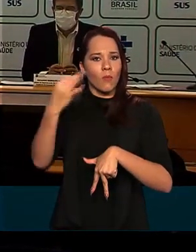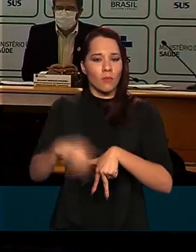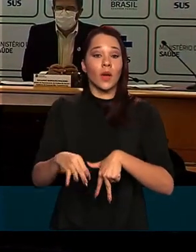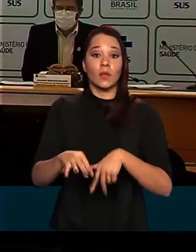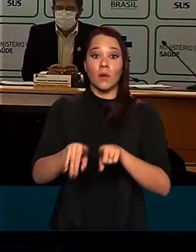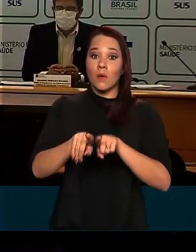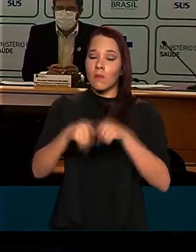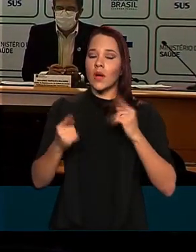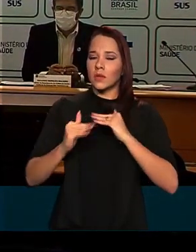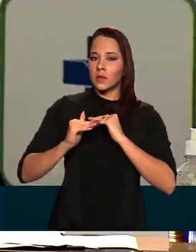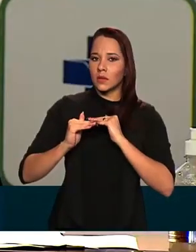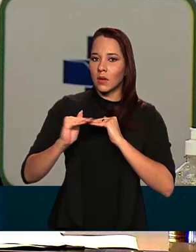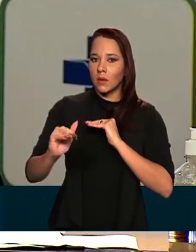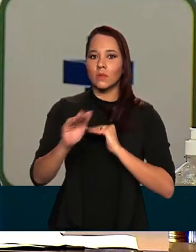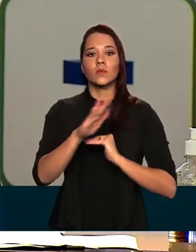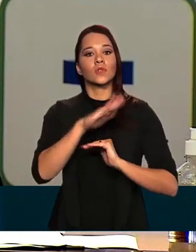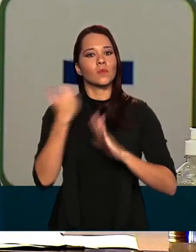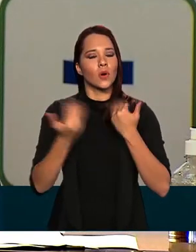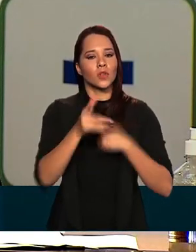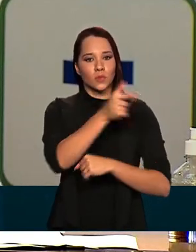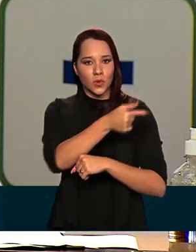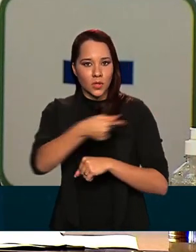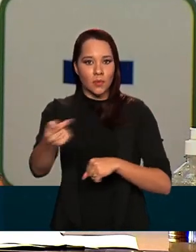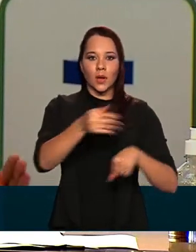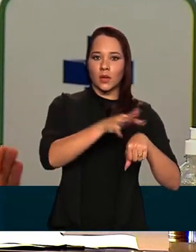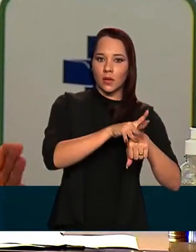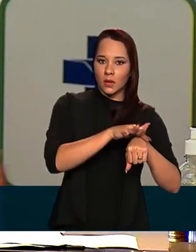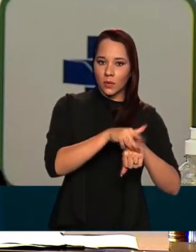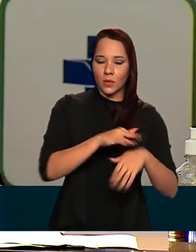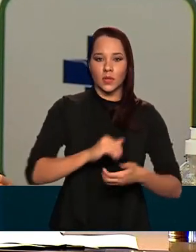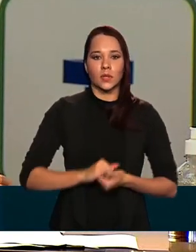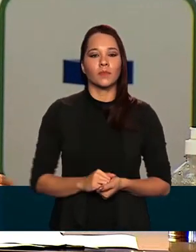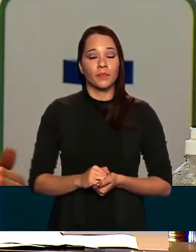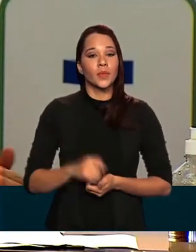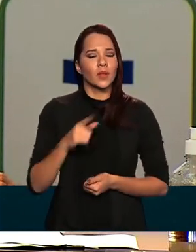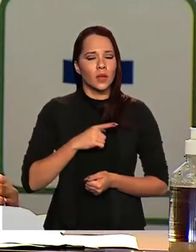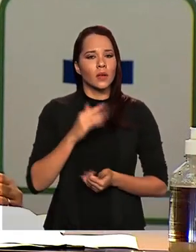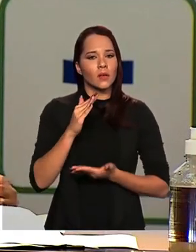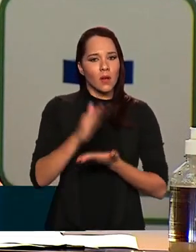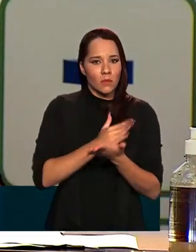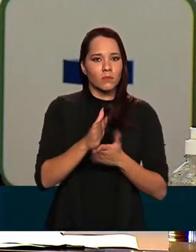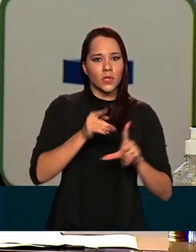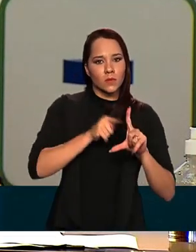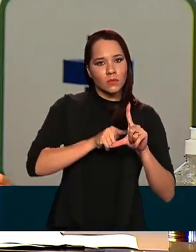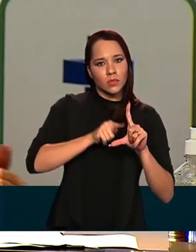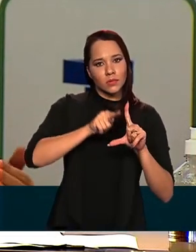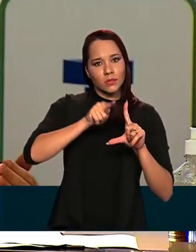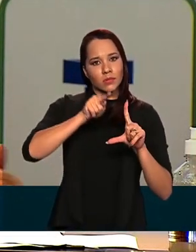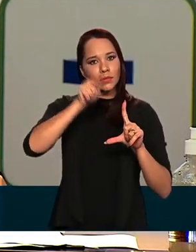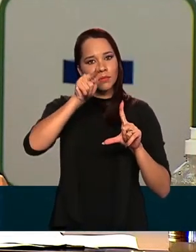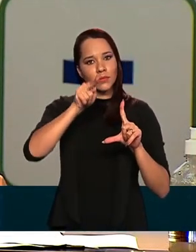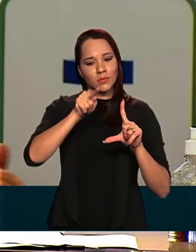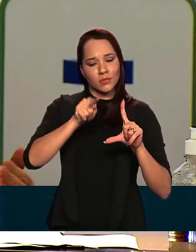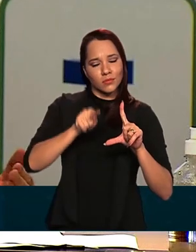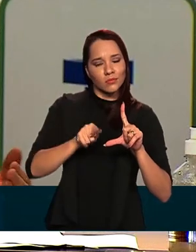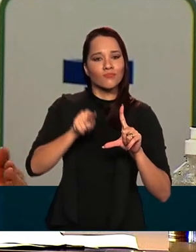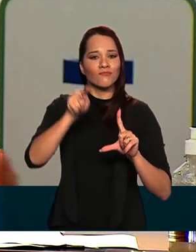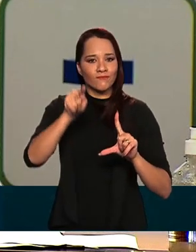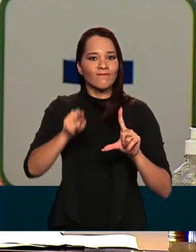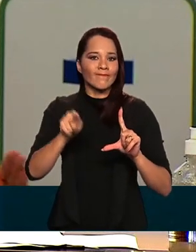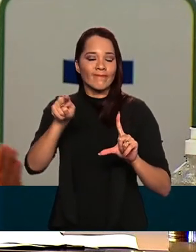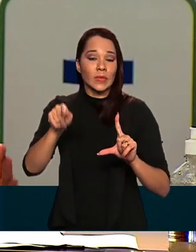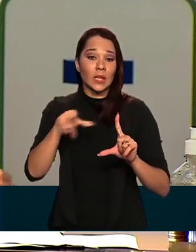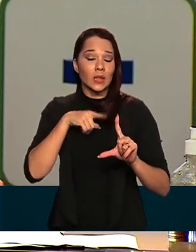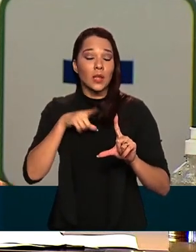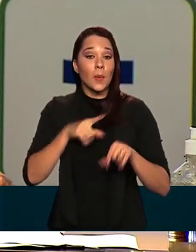estabilização do de óbitos por semana epidemiológica. Temos pequenas variações para baixo, para menor ou para